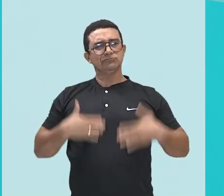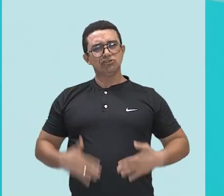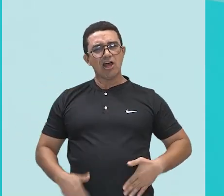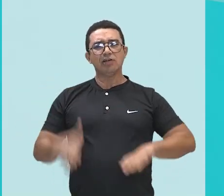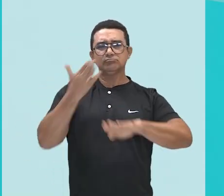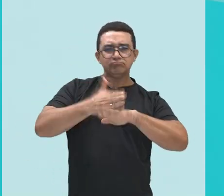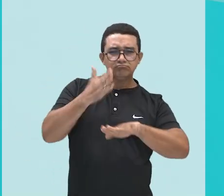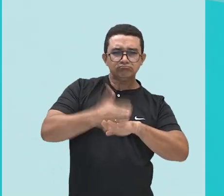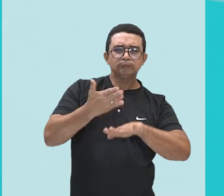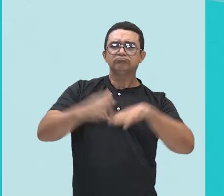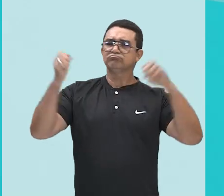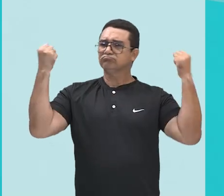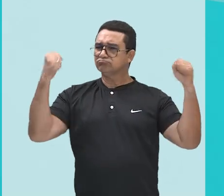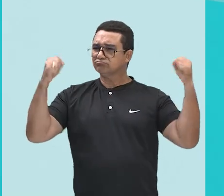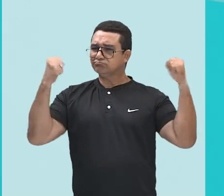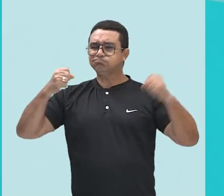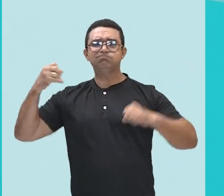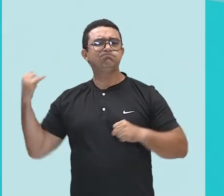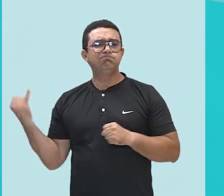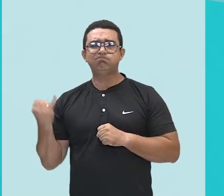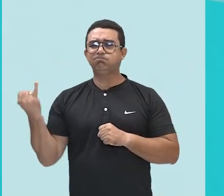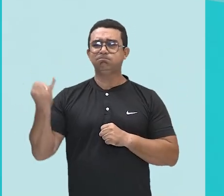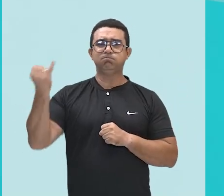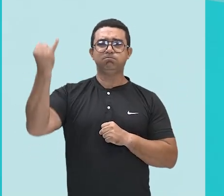ginásticas, a importância de você